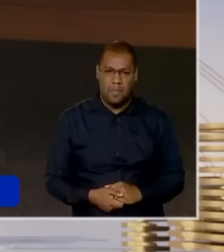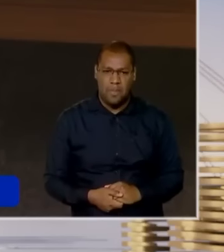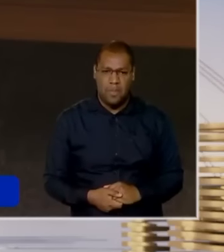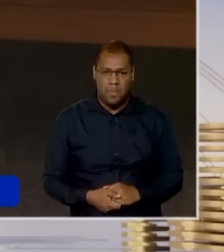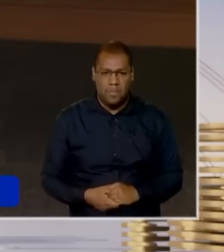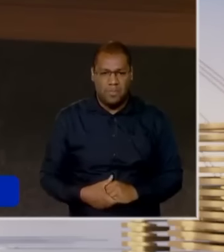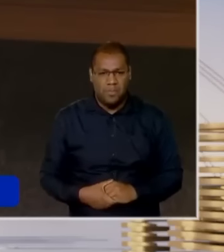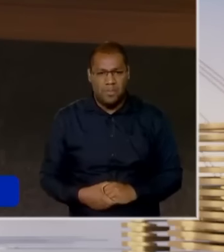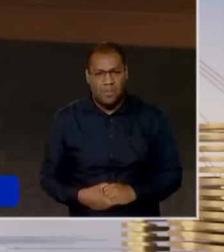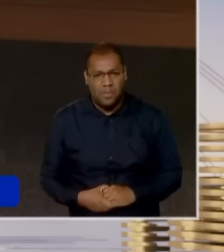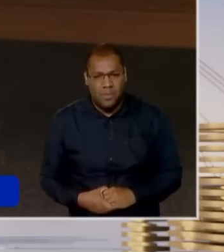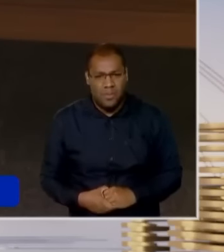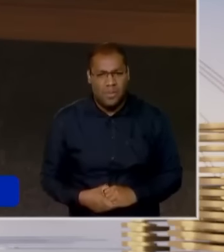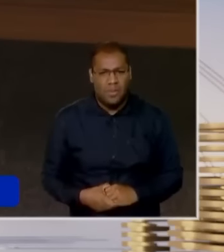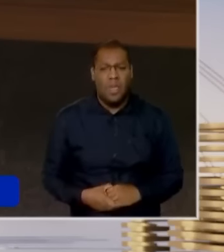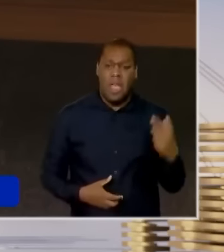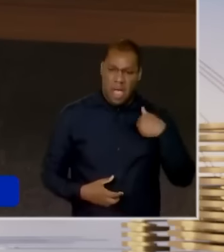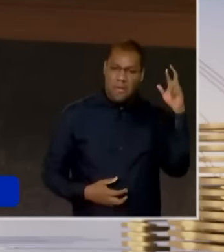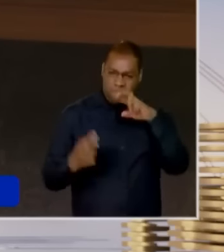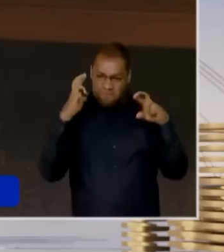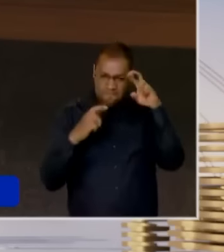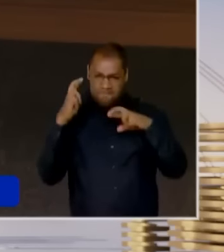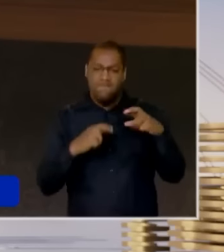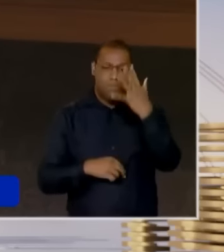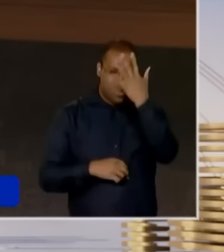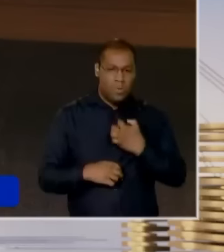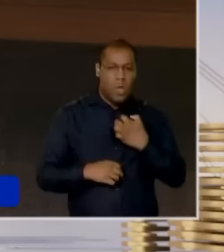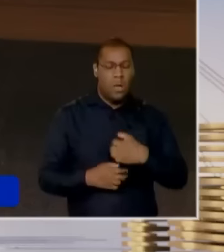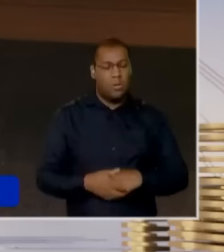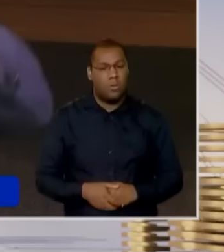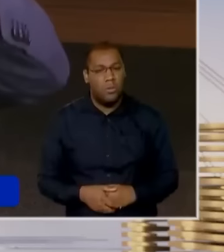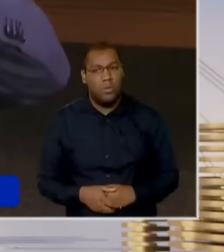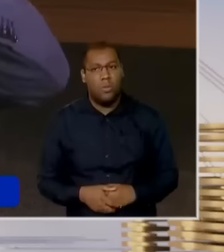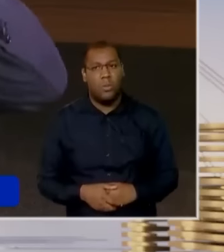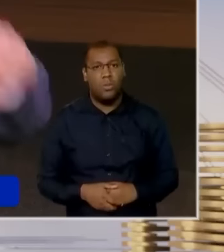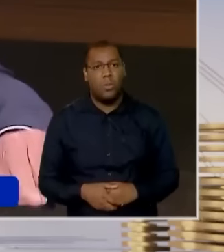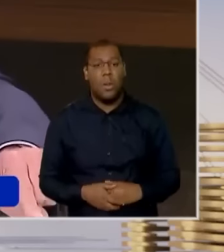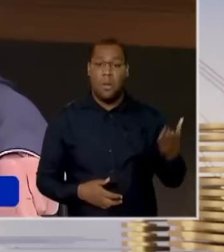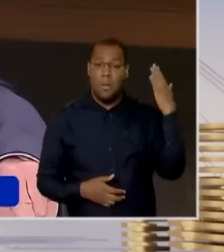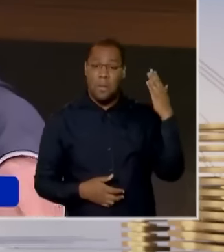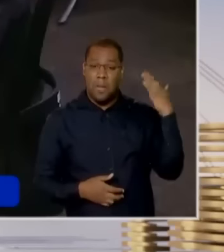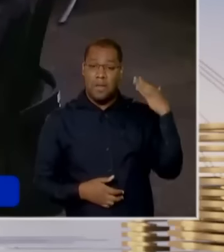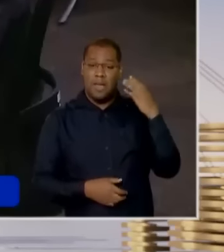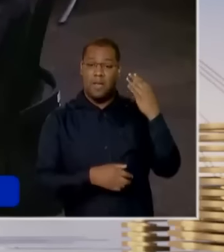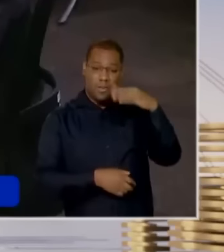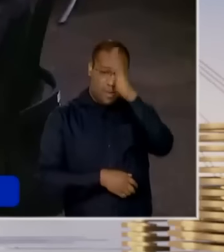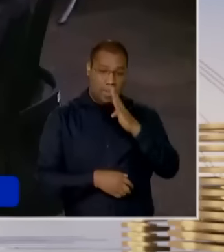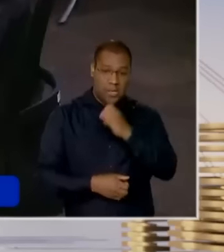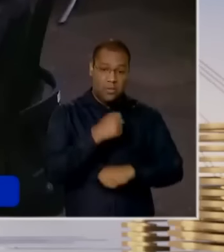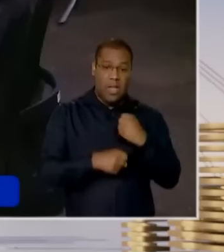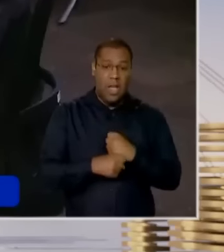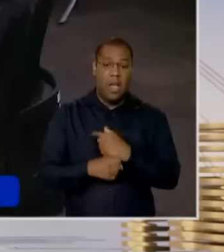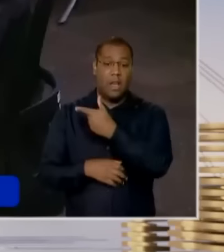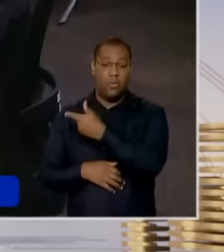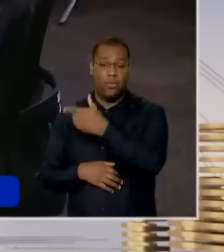de despesa de custeio da máquina, isso é um gasto mau que vai provocar dificuldades. O país vai ficar devendo sem infraestrutura.